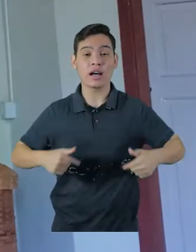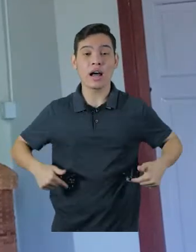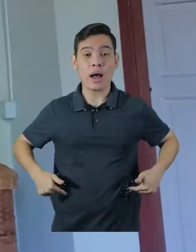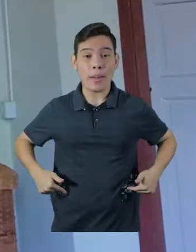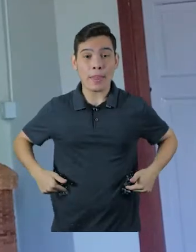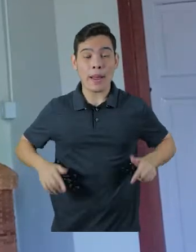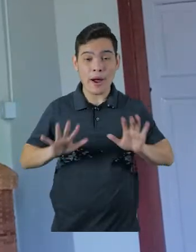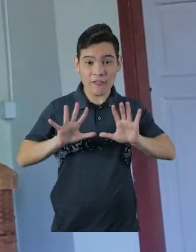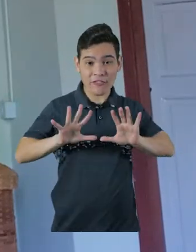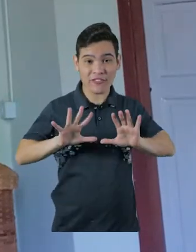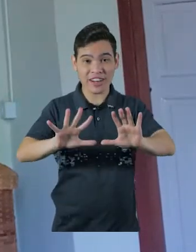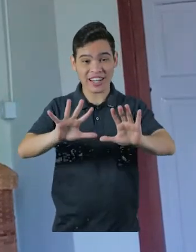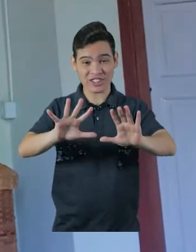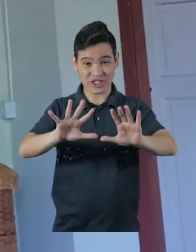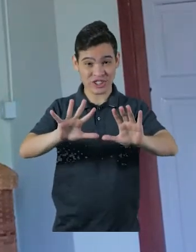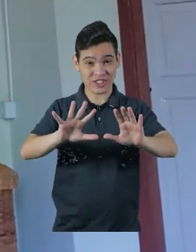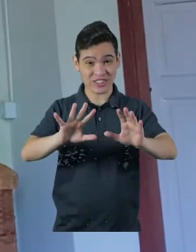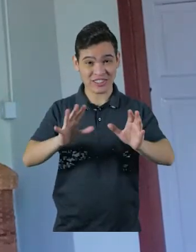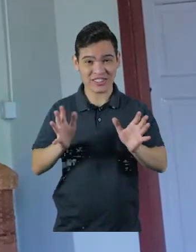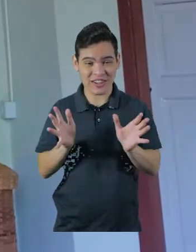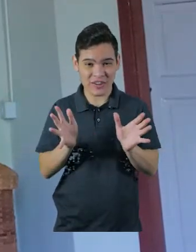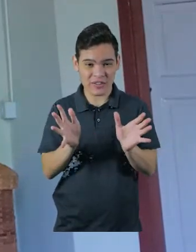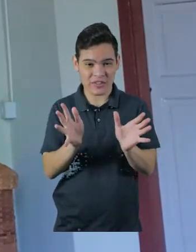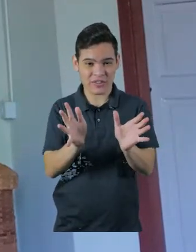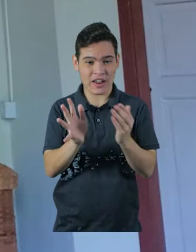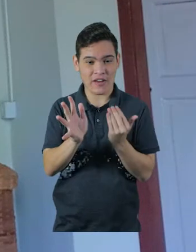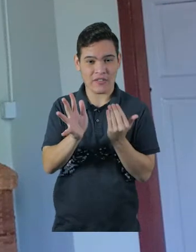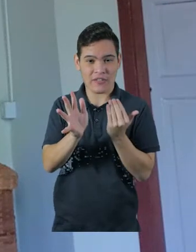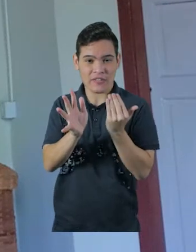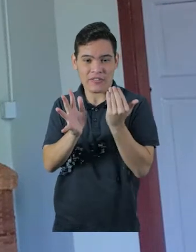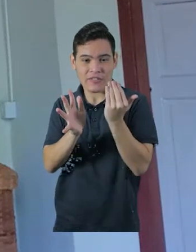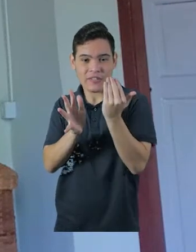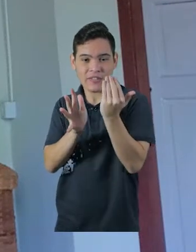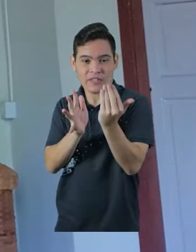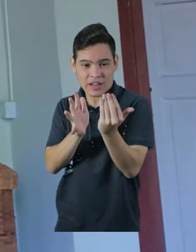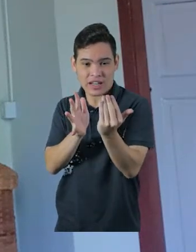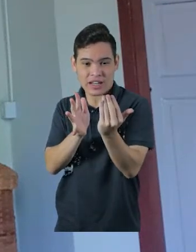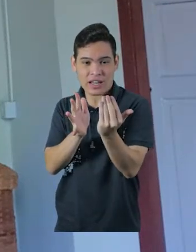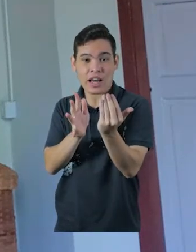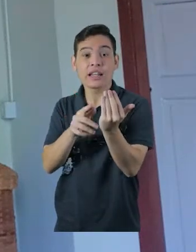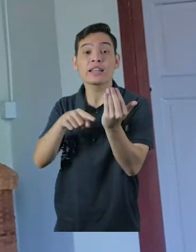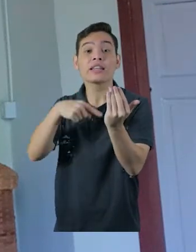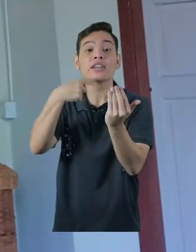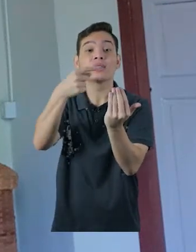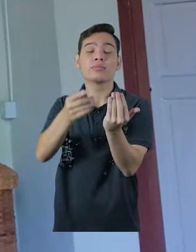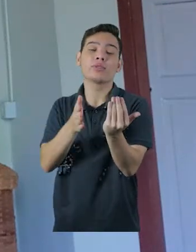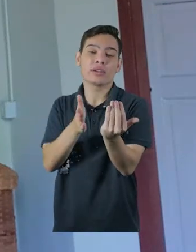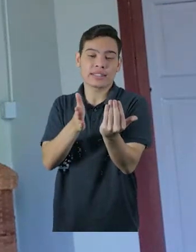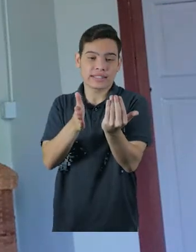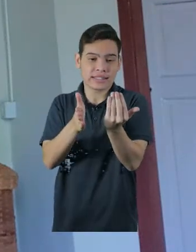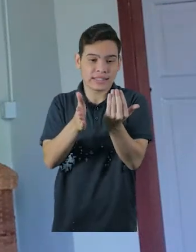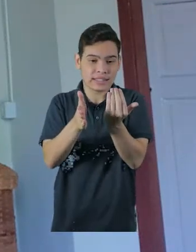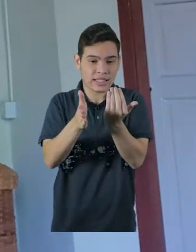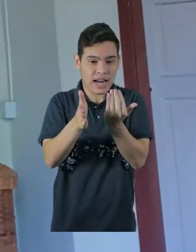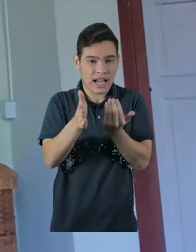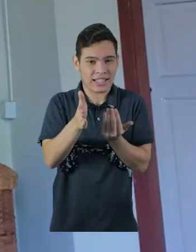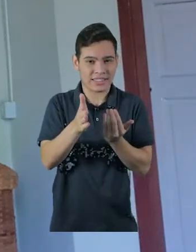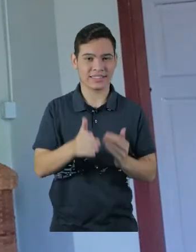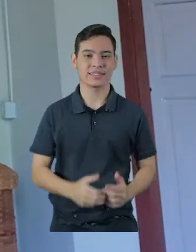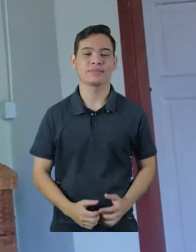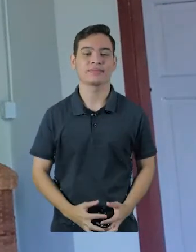para frente até um máximo, até um ponto máximo em que ele começa a ir para